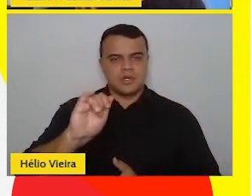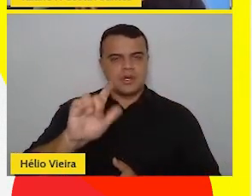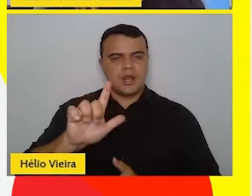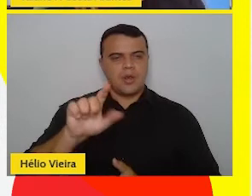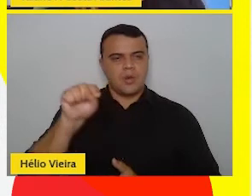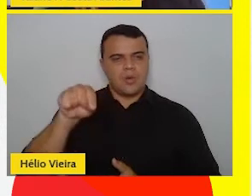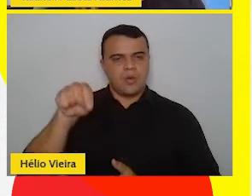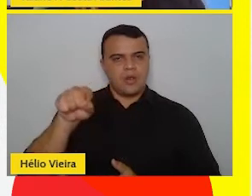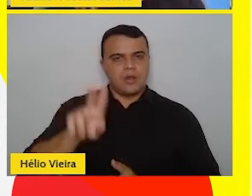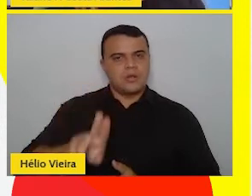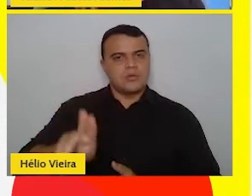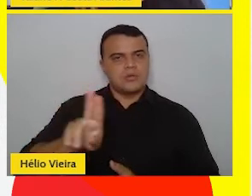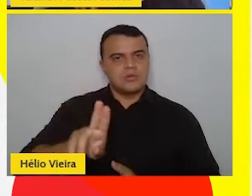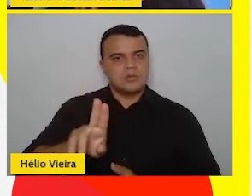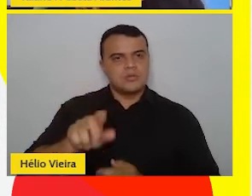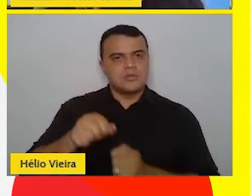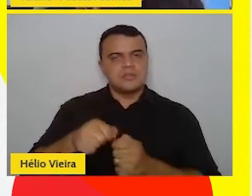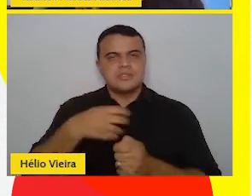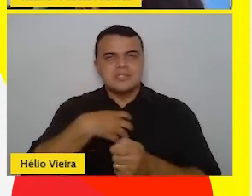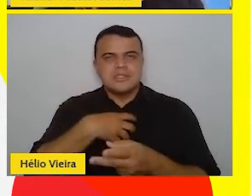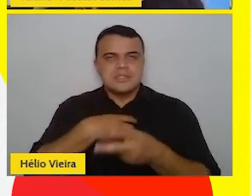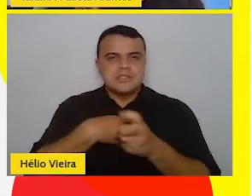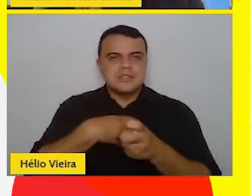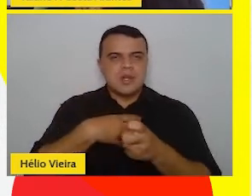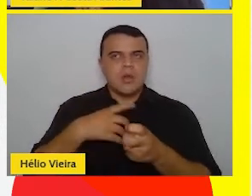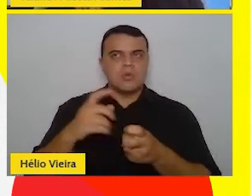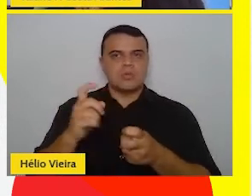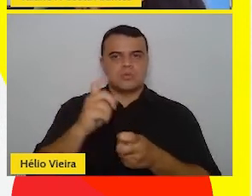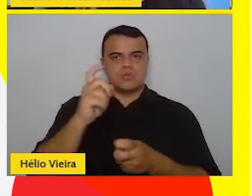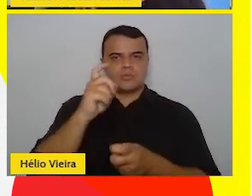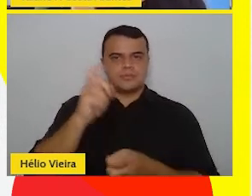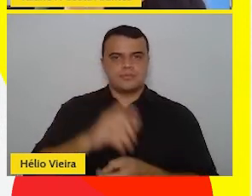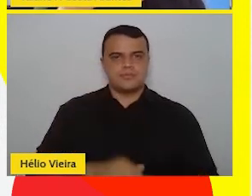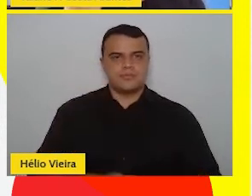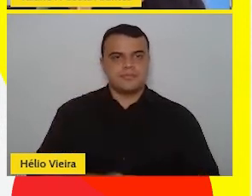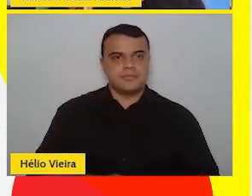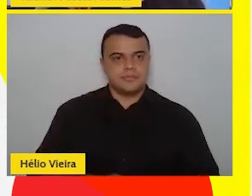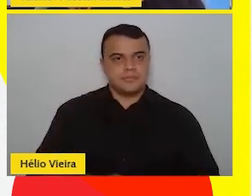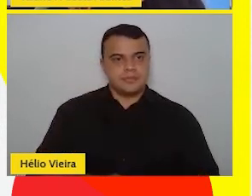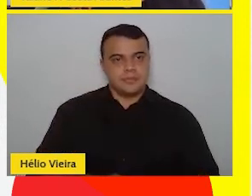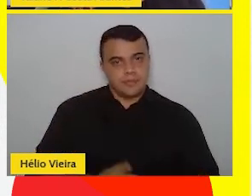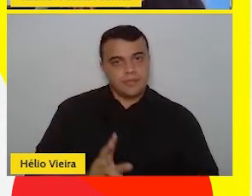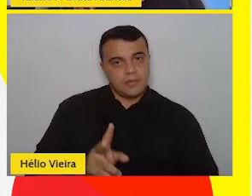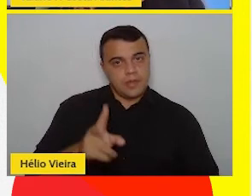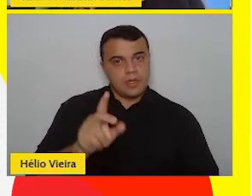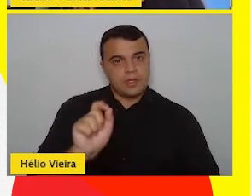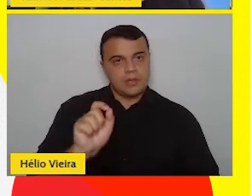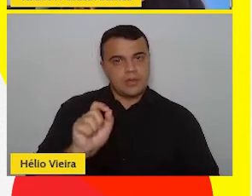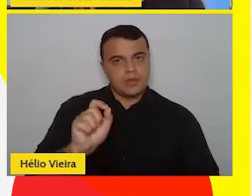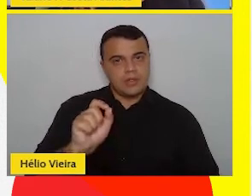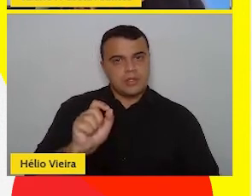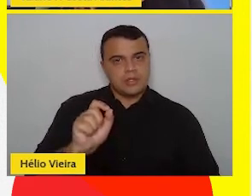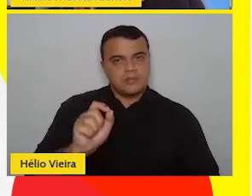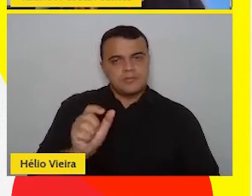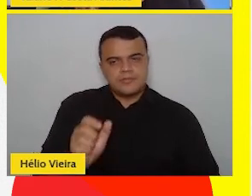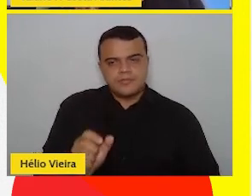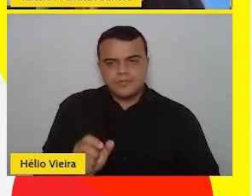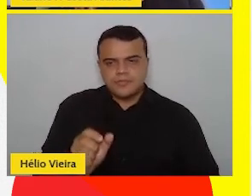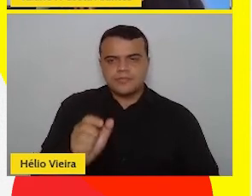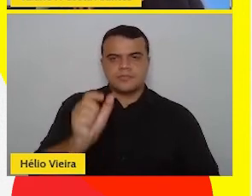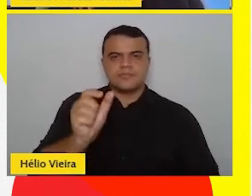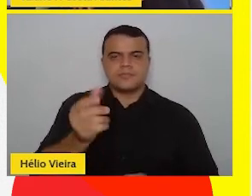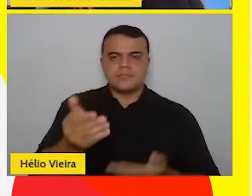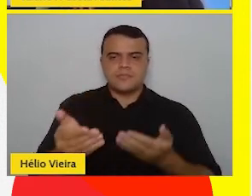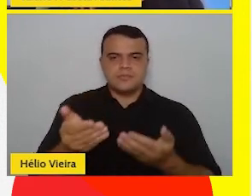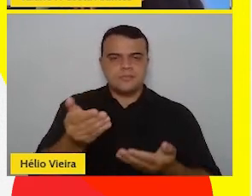a gente usa para dar a sensação de altura. E, né, com a vertical bem